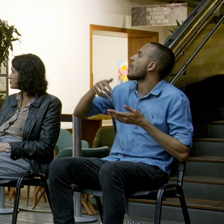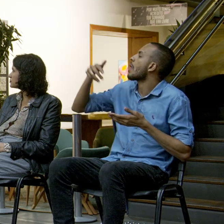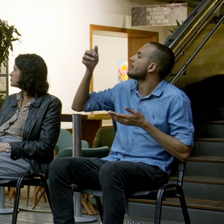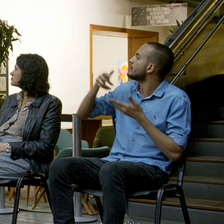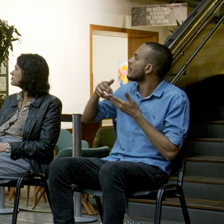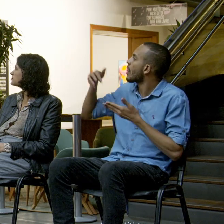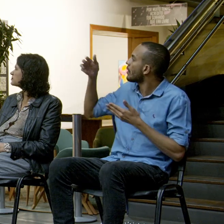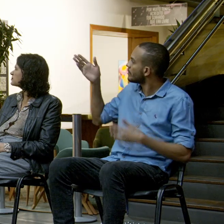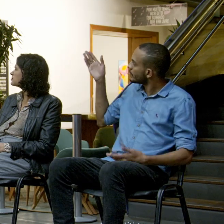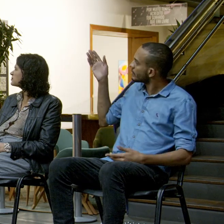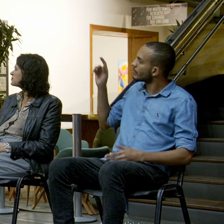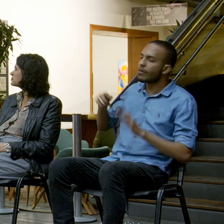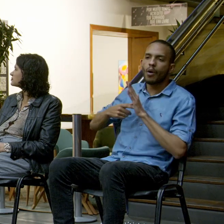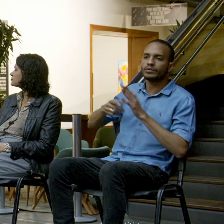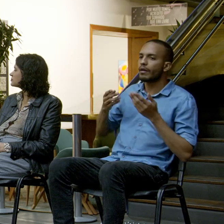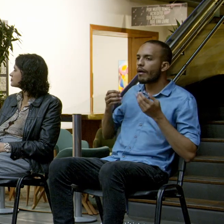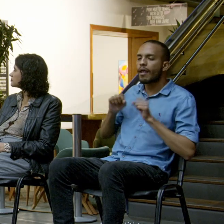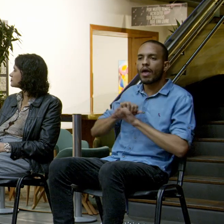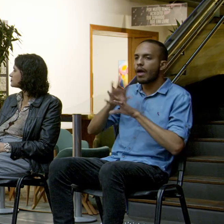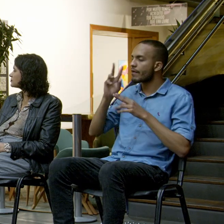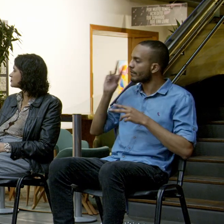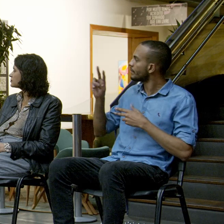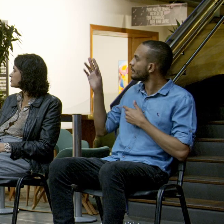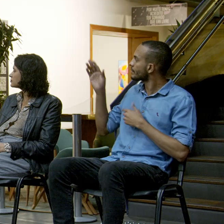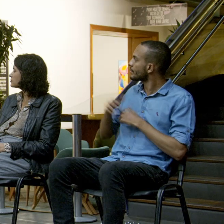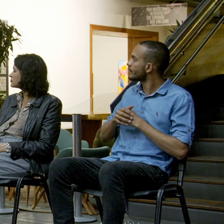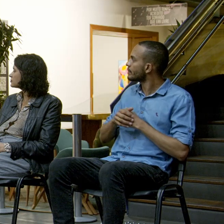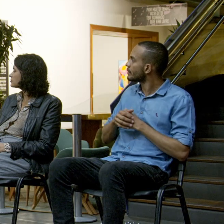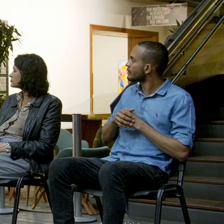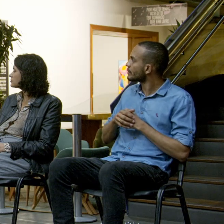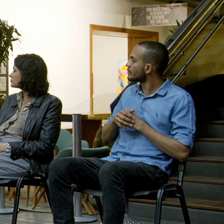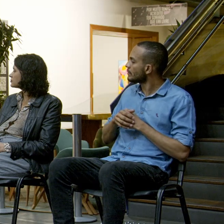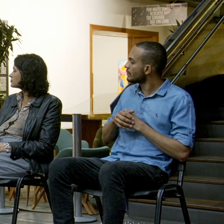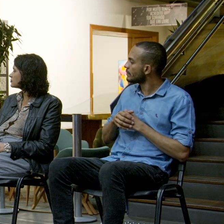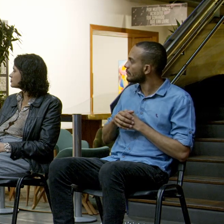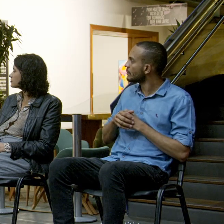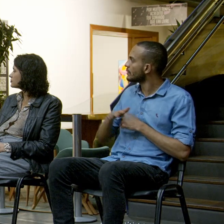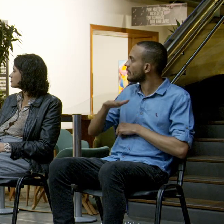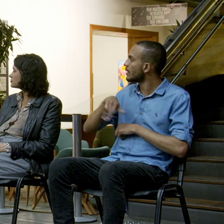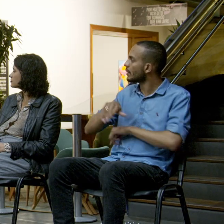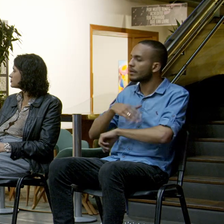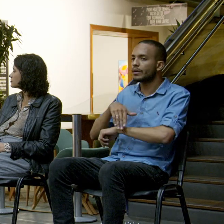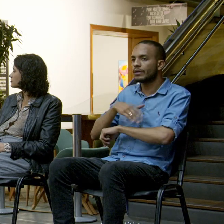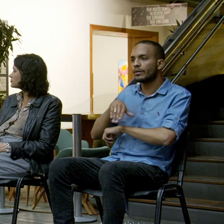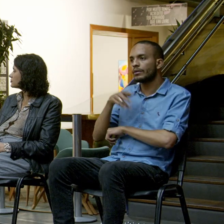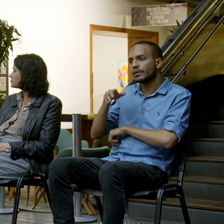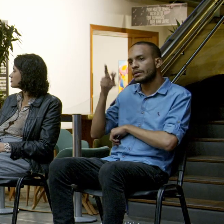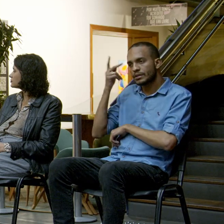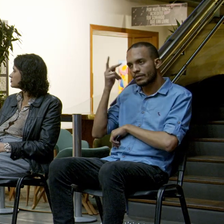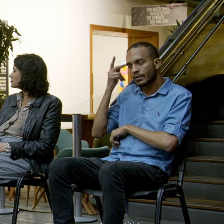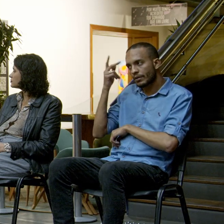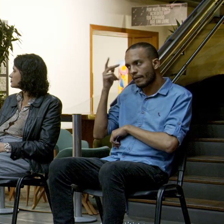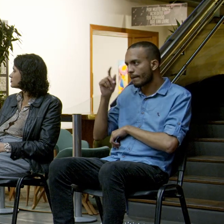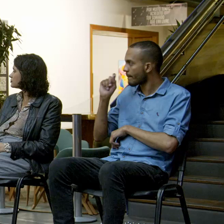na segunda foto está bem nítido, né? Instalados naquela que era a Rua do Comércio Elegante de São Paulo,